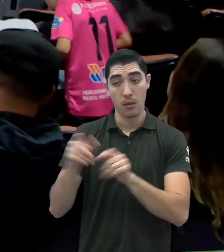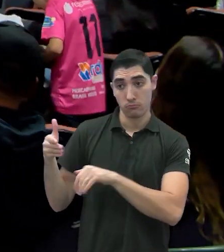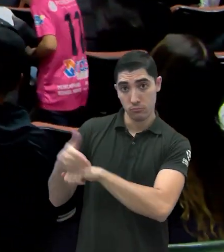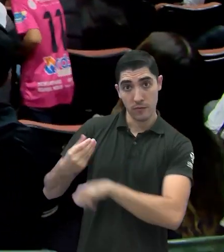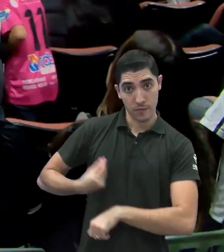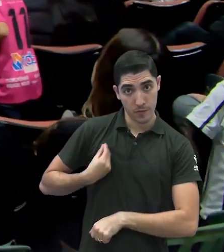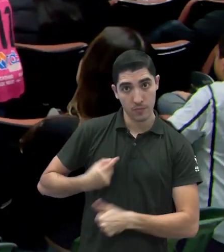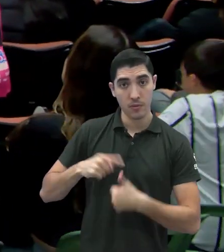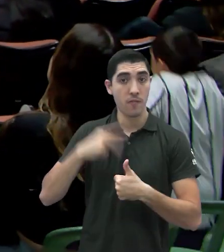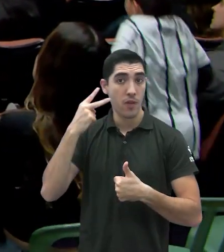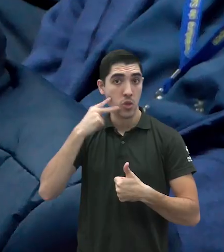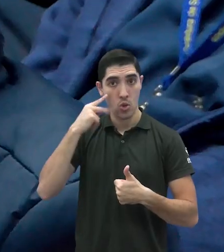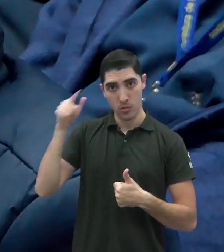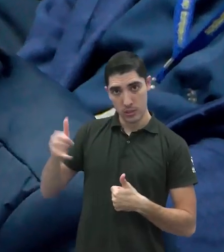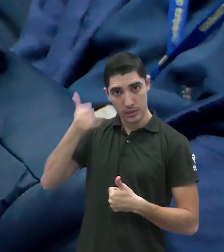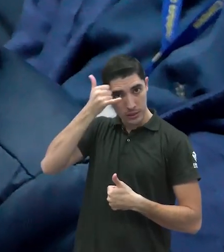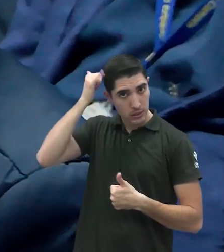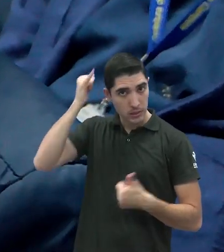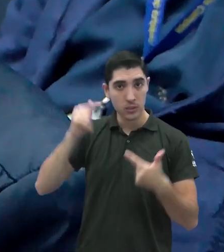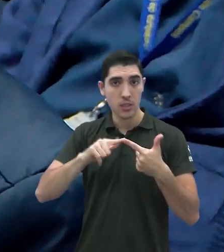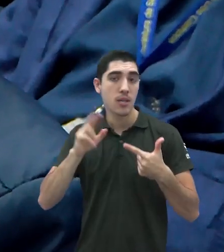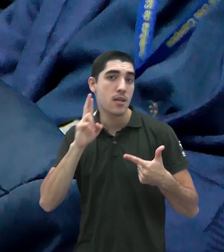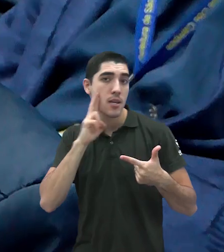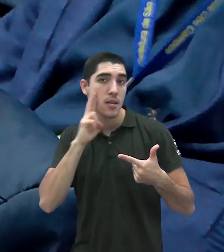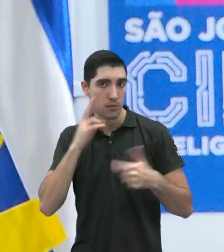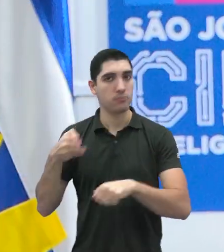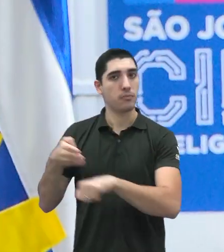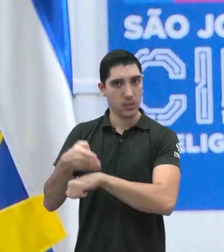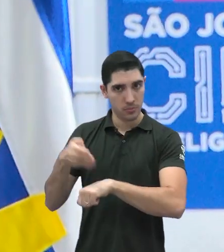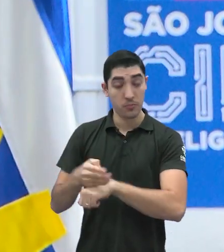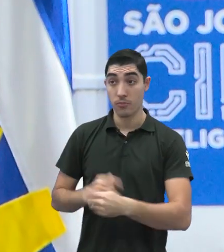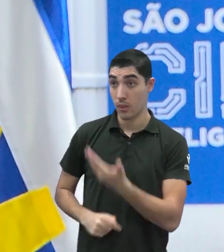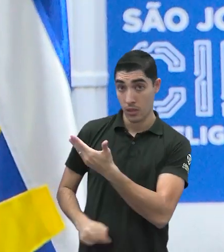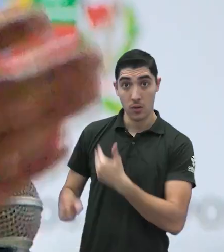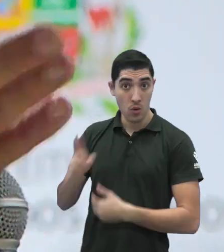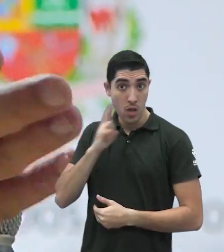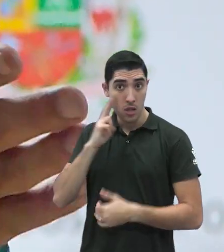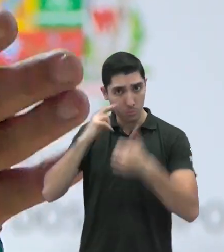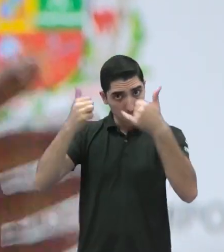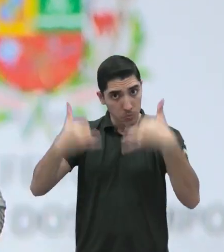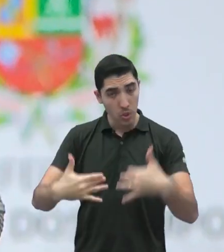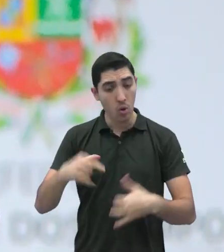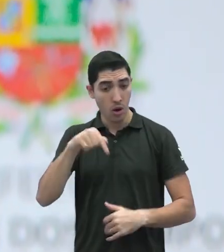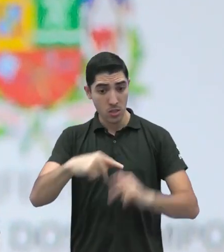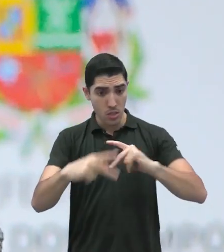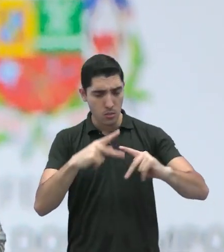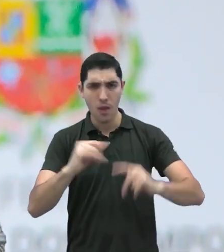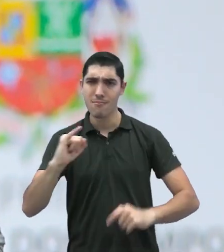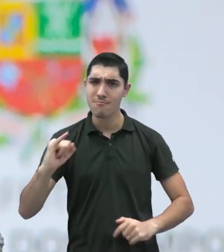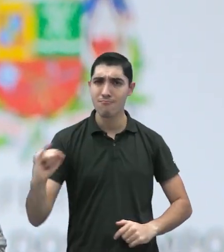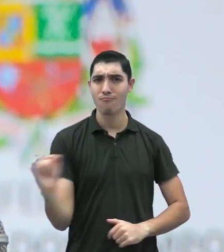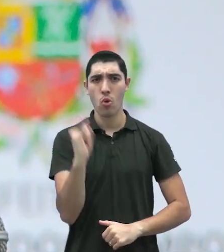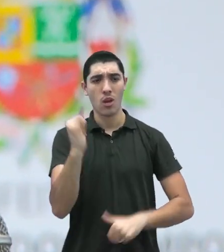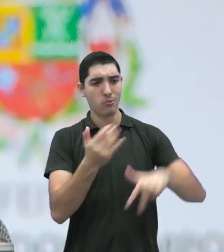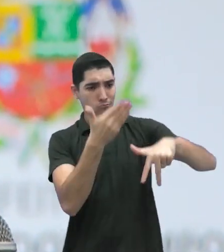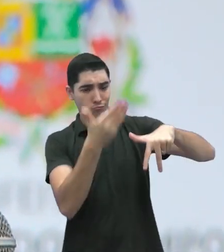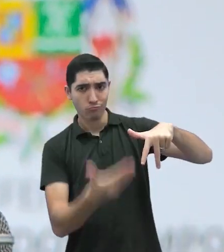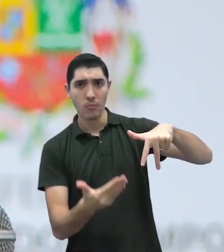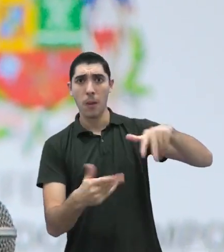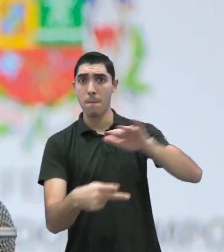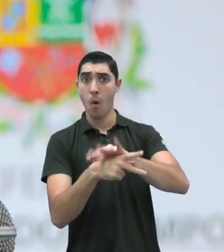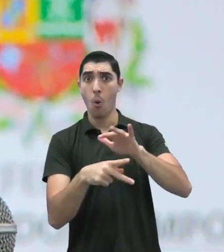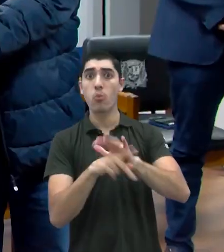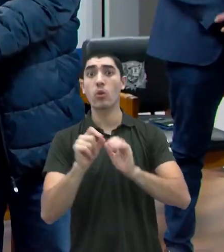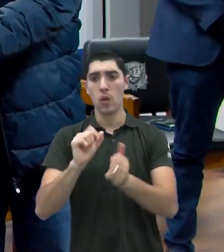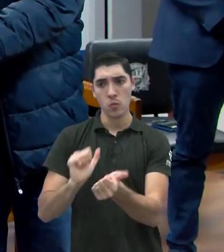estiveram presentes na cerimônia os vereadores Sidney Campos e Renato Santiago, que destacou a importância de a cidade ter ídolos